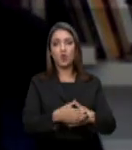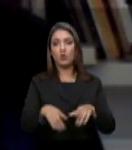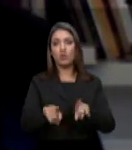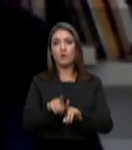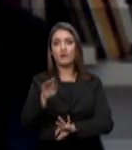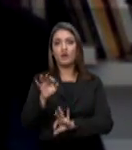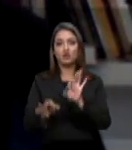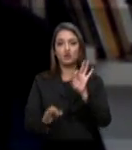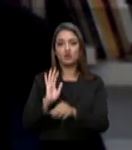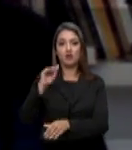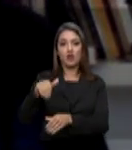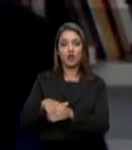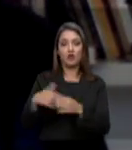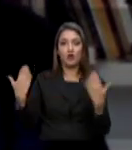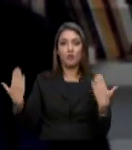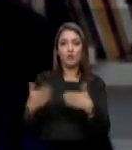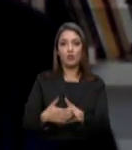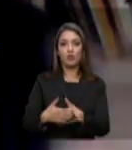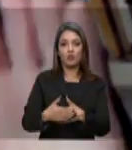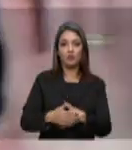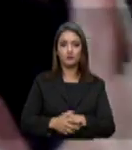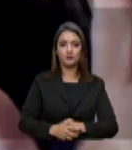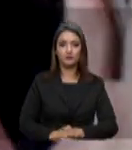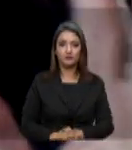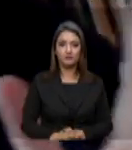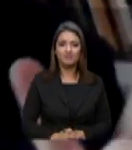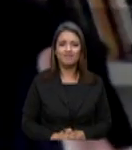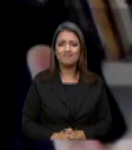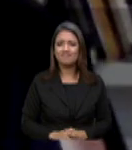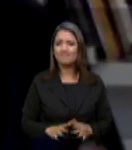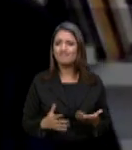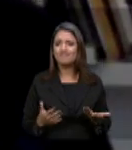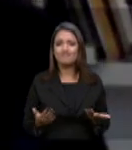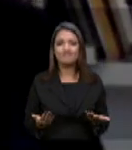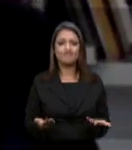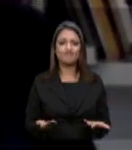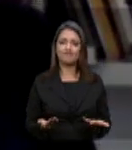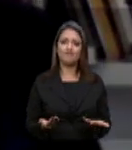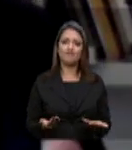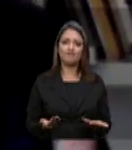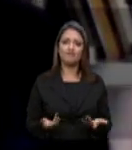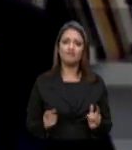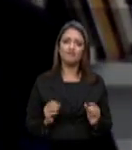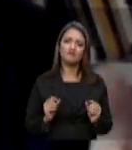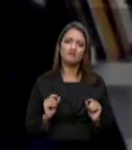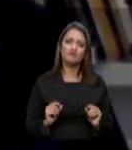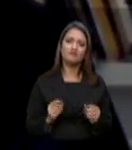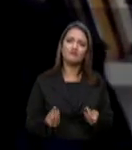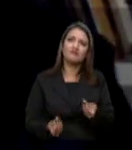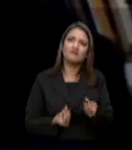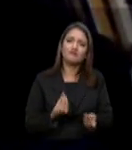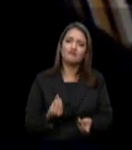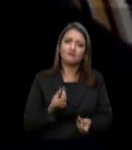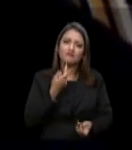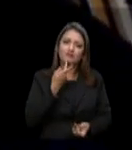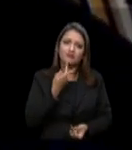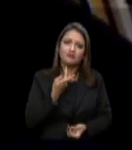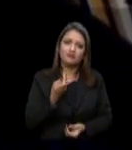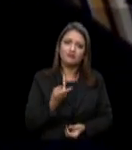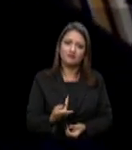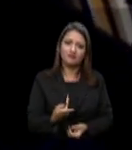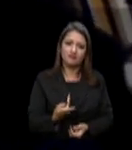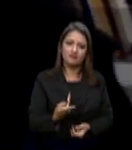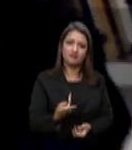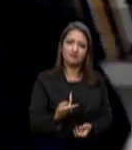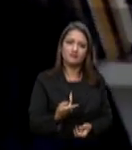Justiça Eleitoral não há como dizer que nós estamos aqui